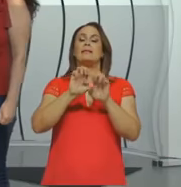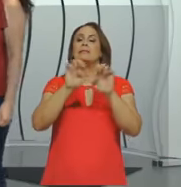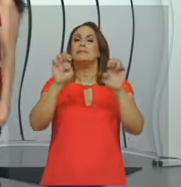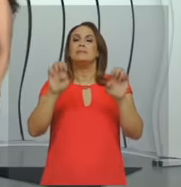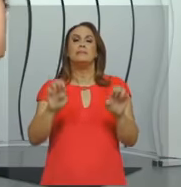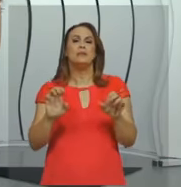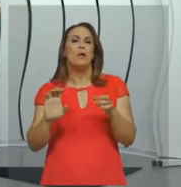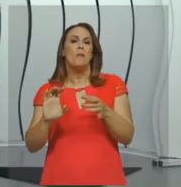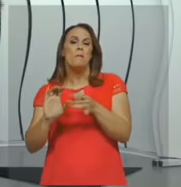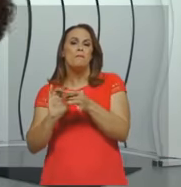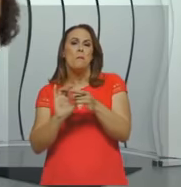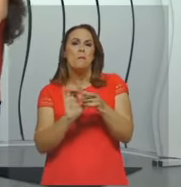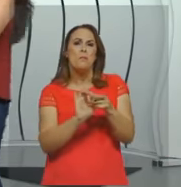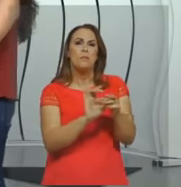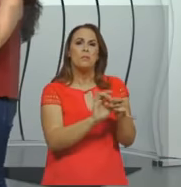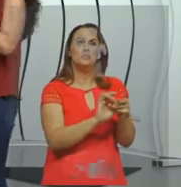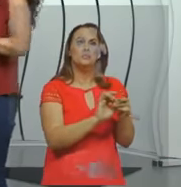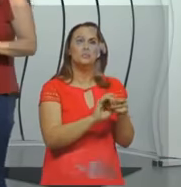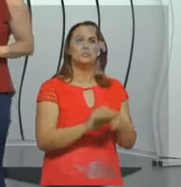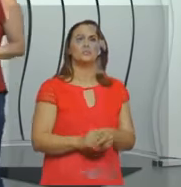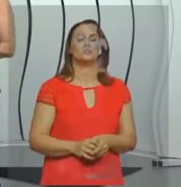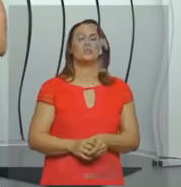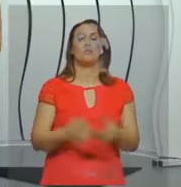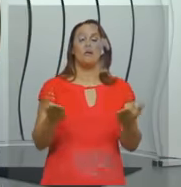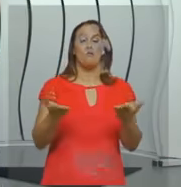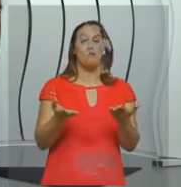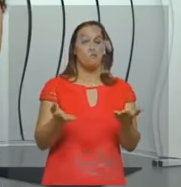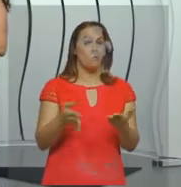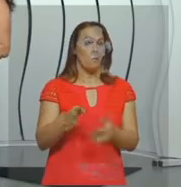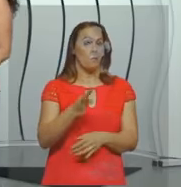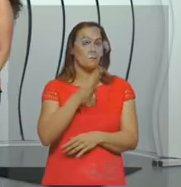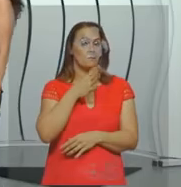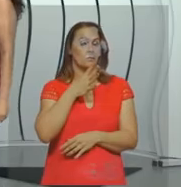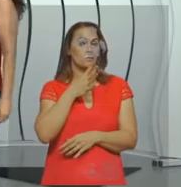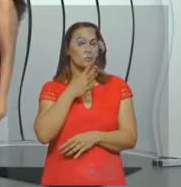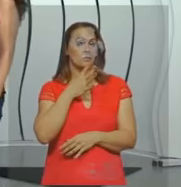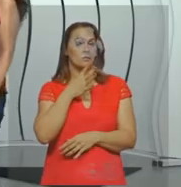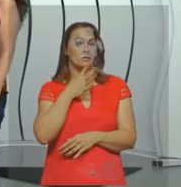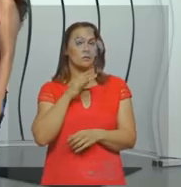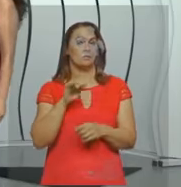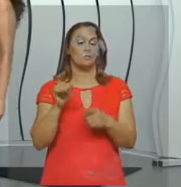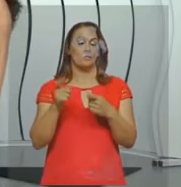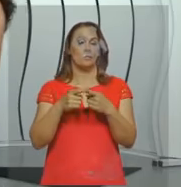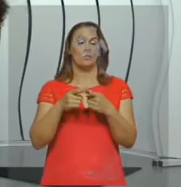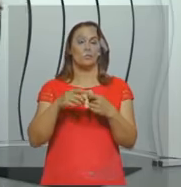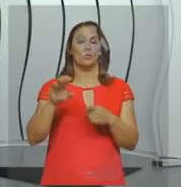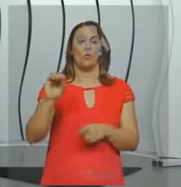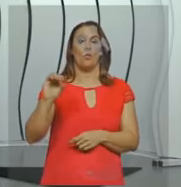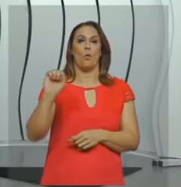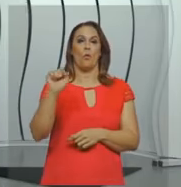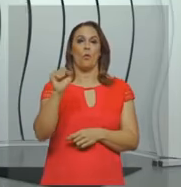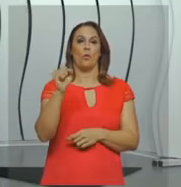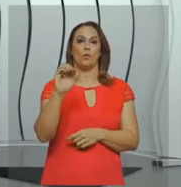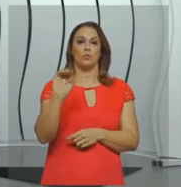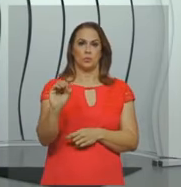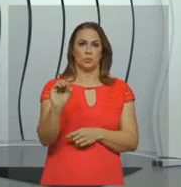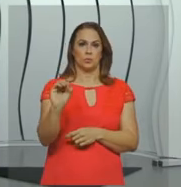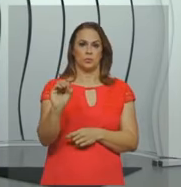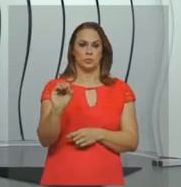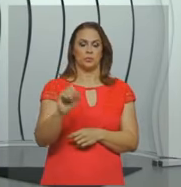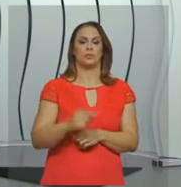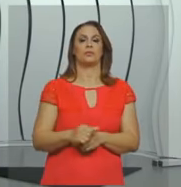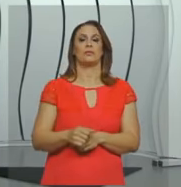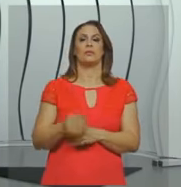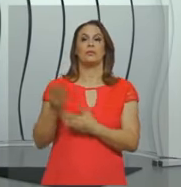Bem, vamos conhecer o osso, tá? Podemos ver aqui que o osso tem, olha, essa parte